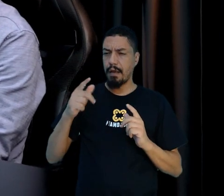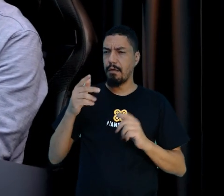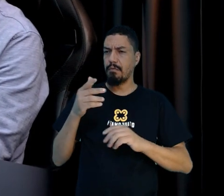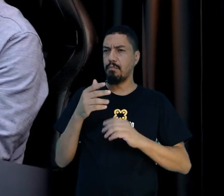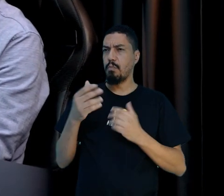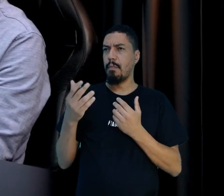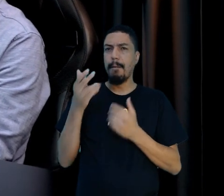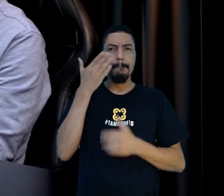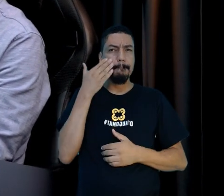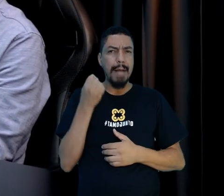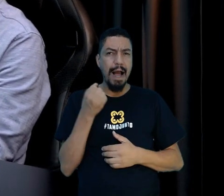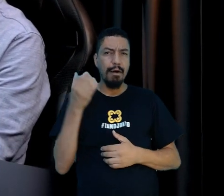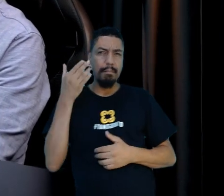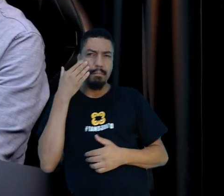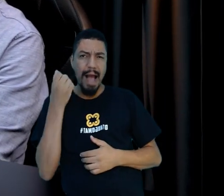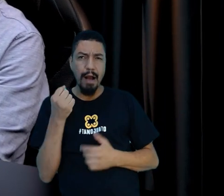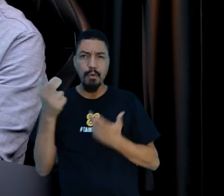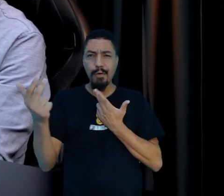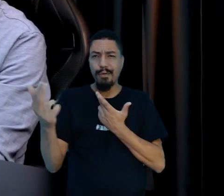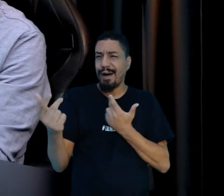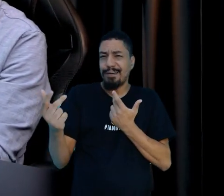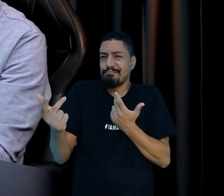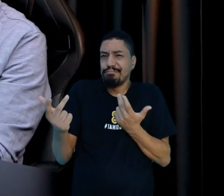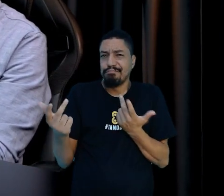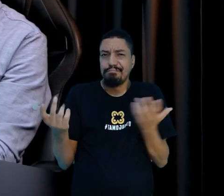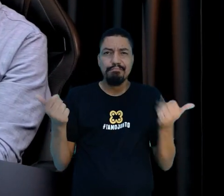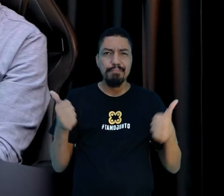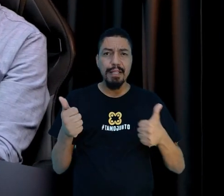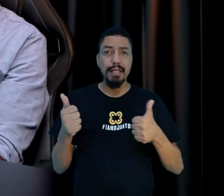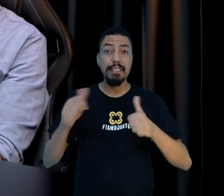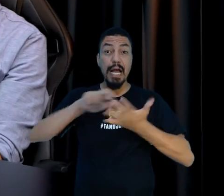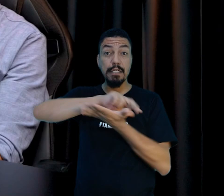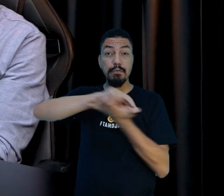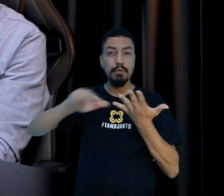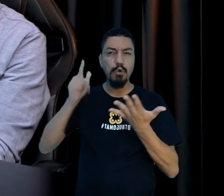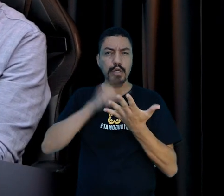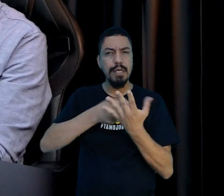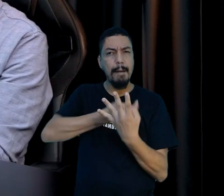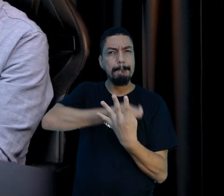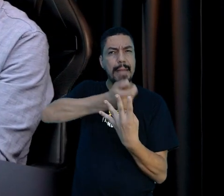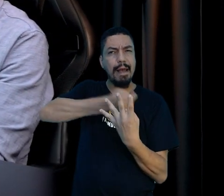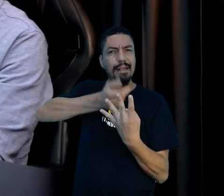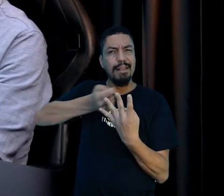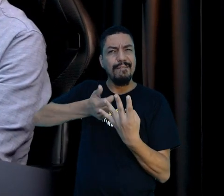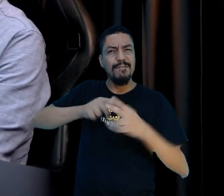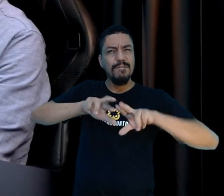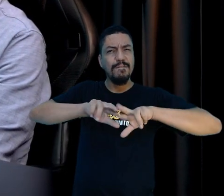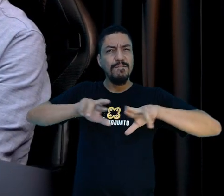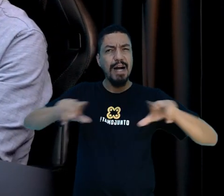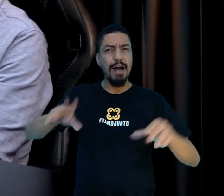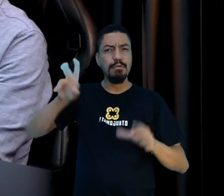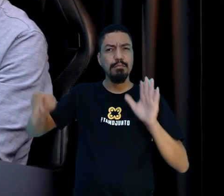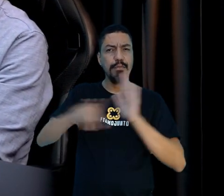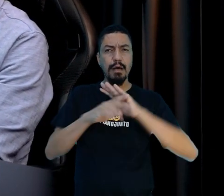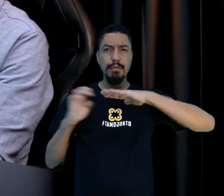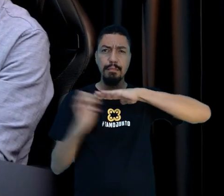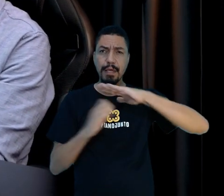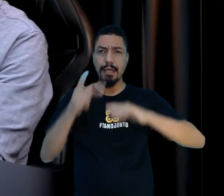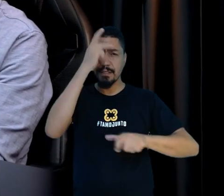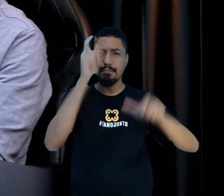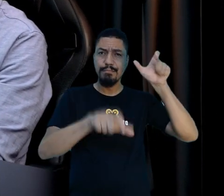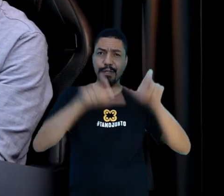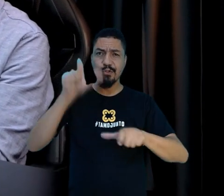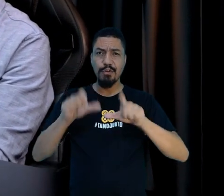estão circulando ali, entendeu? A diversidade traz muitos benefícios para Traz, as empresas, sabe?